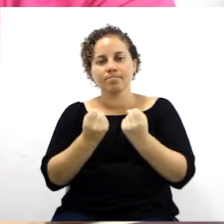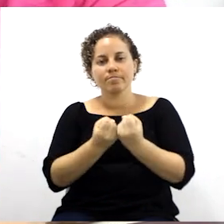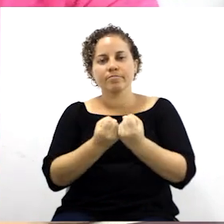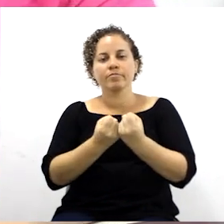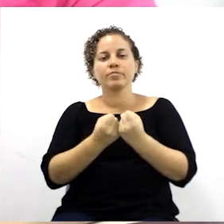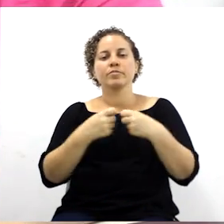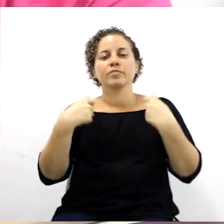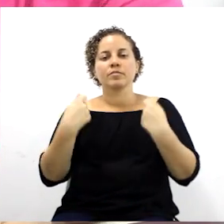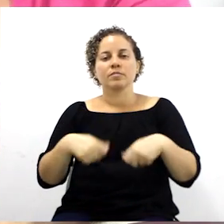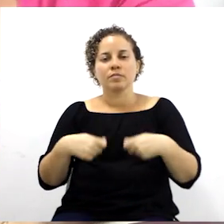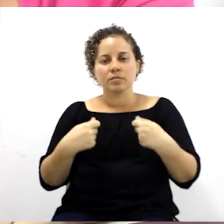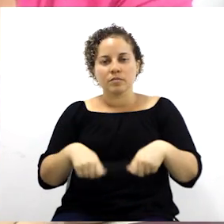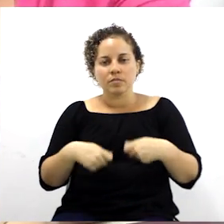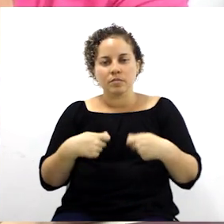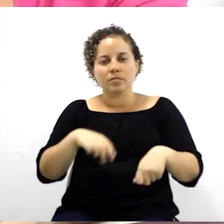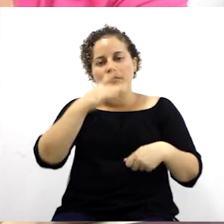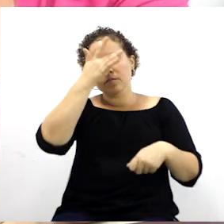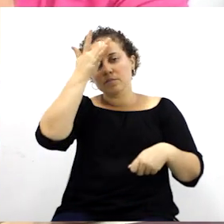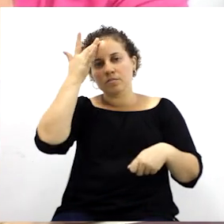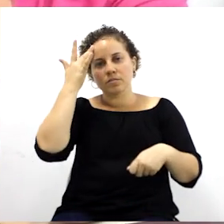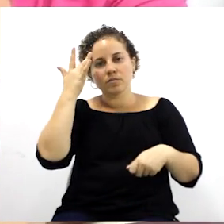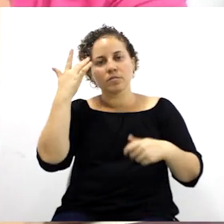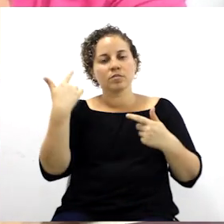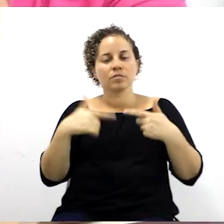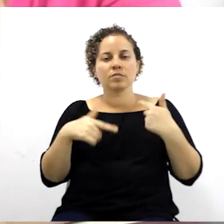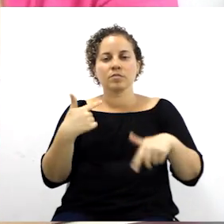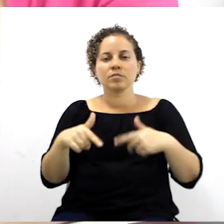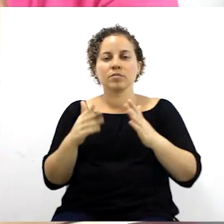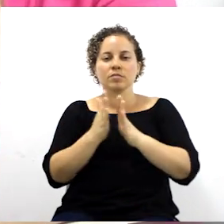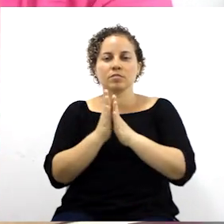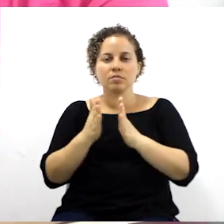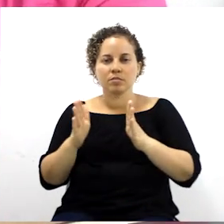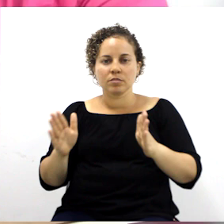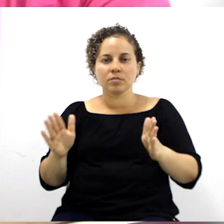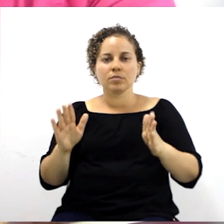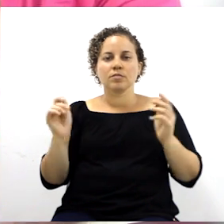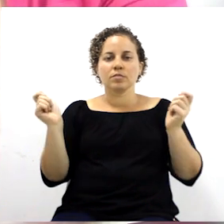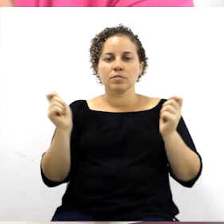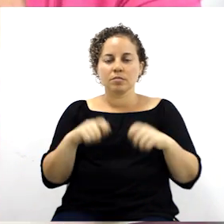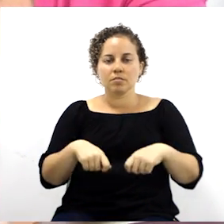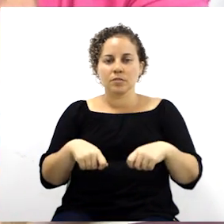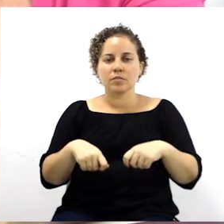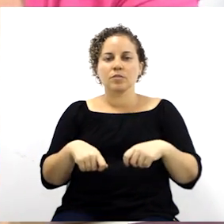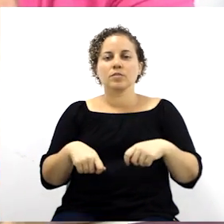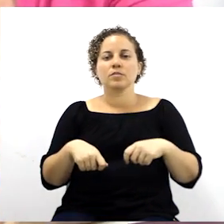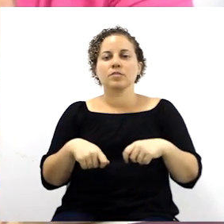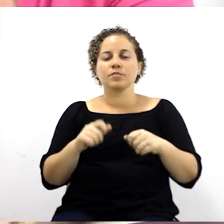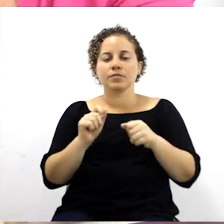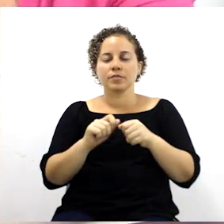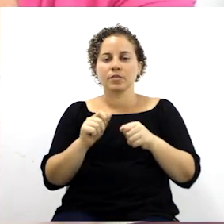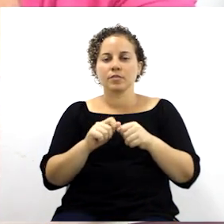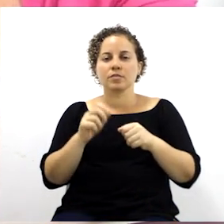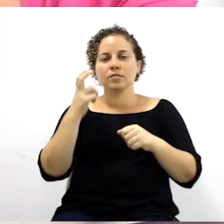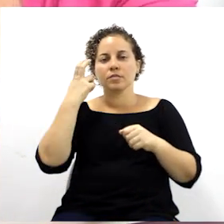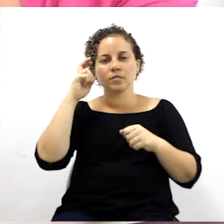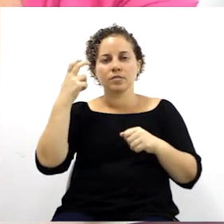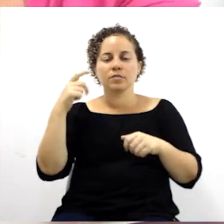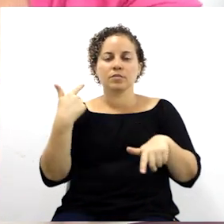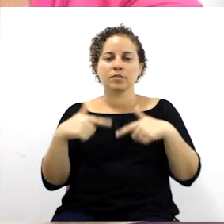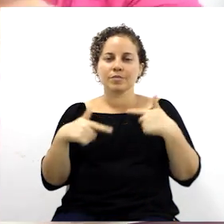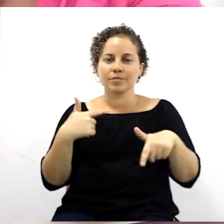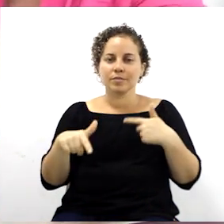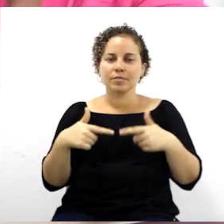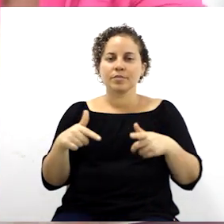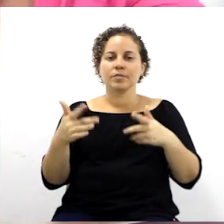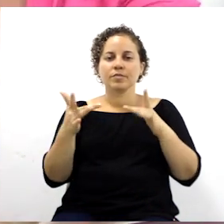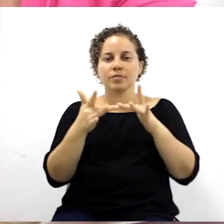é preciso que as pessoas que trabalham na biblioteca estejam prontos para desenvolver ações culturais de acordo